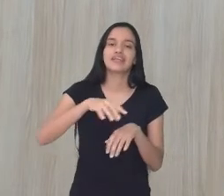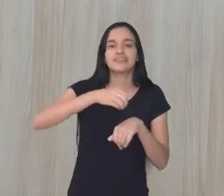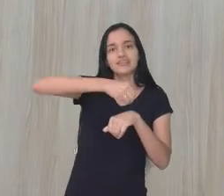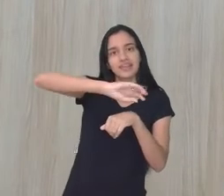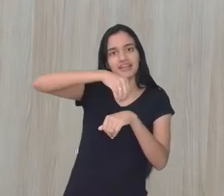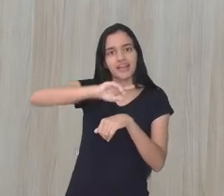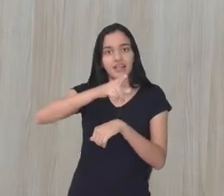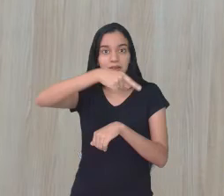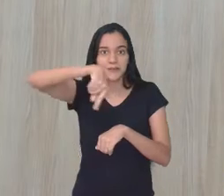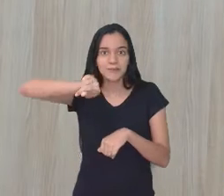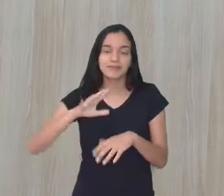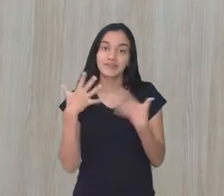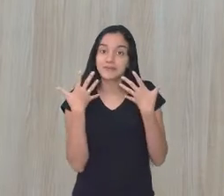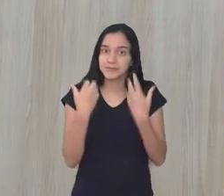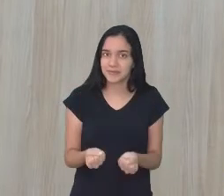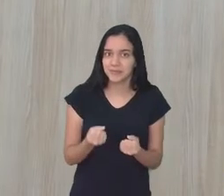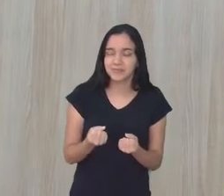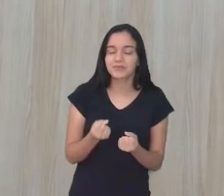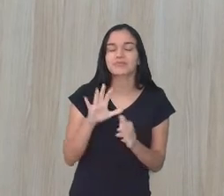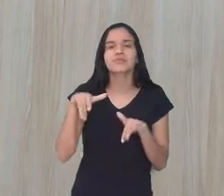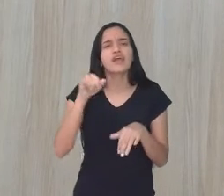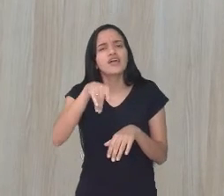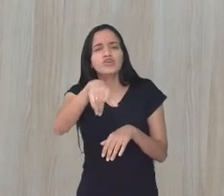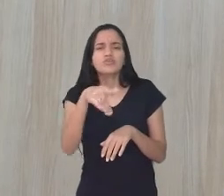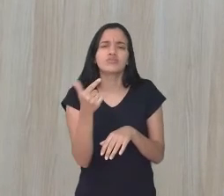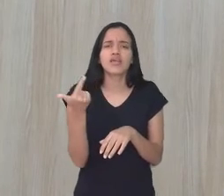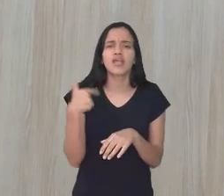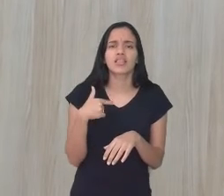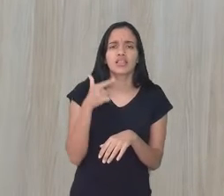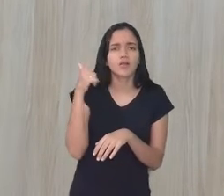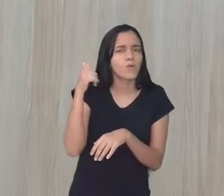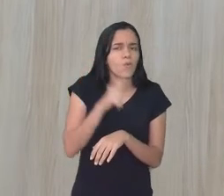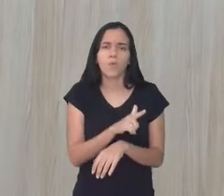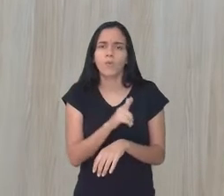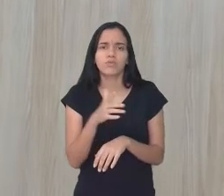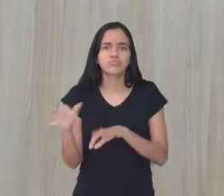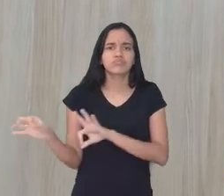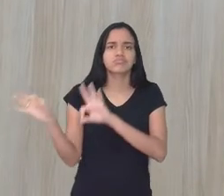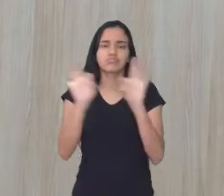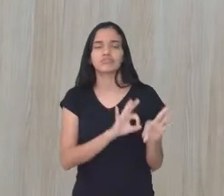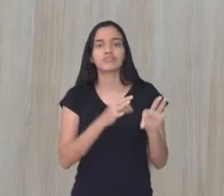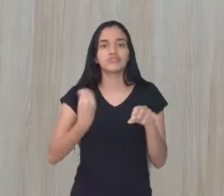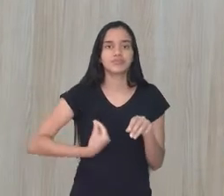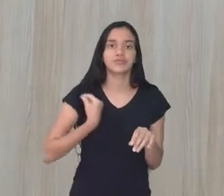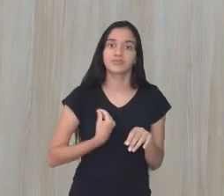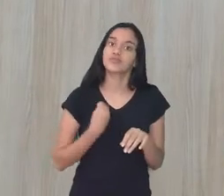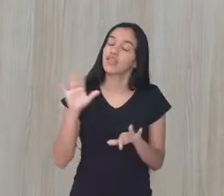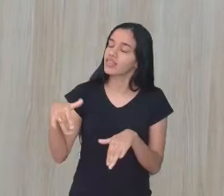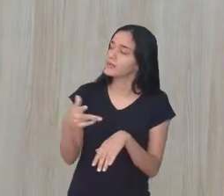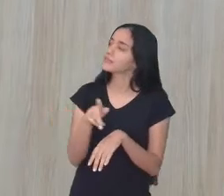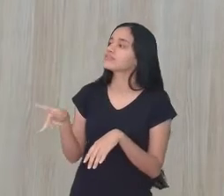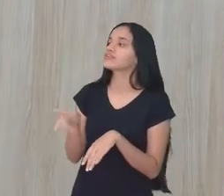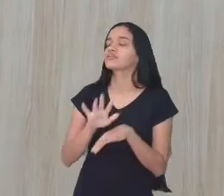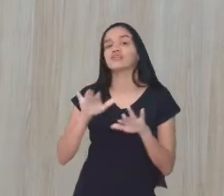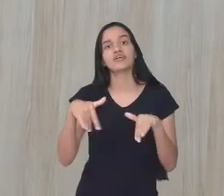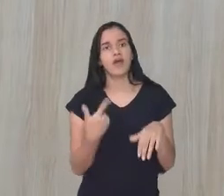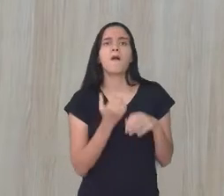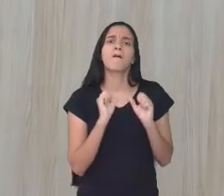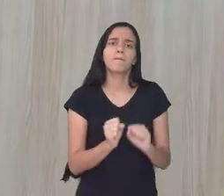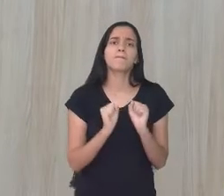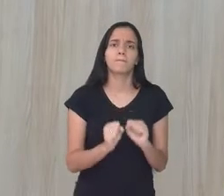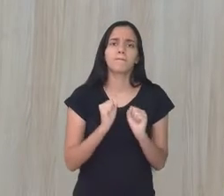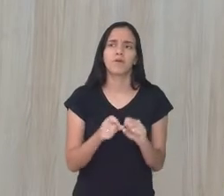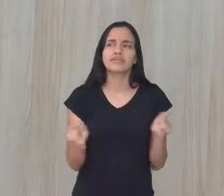para vocês e vamos embora, né? Se você também não conseguiu acompanhar essa aula ao vivo, né, professora Vivi, eles